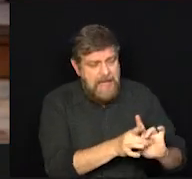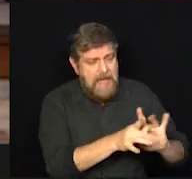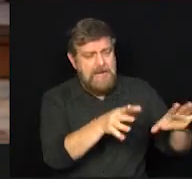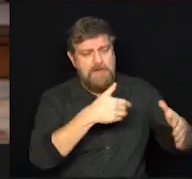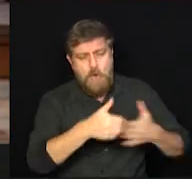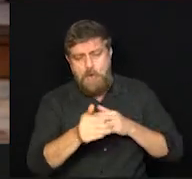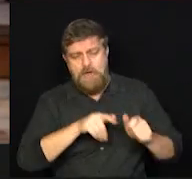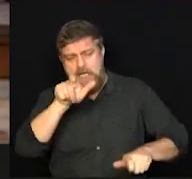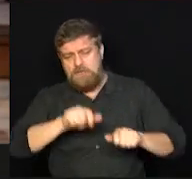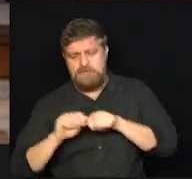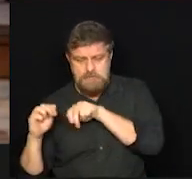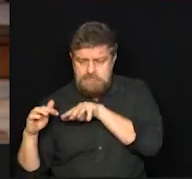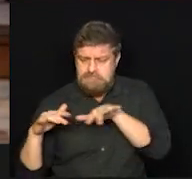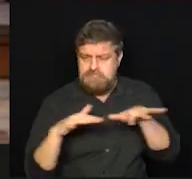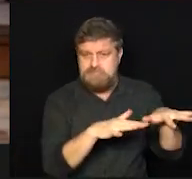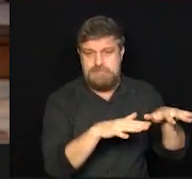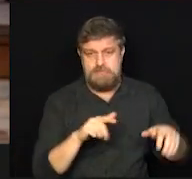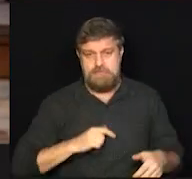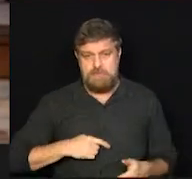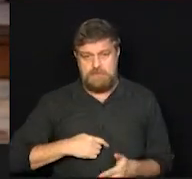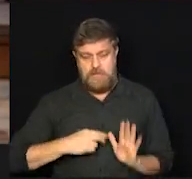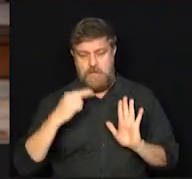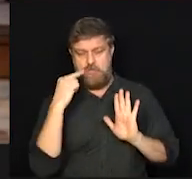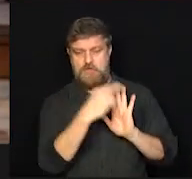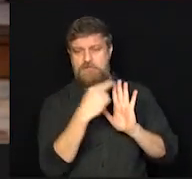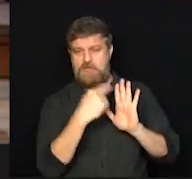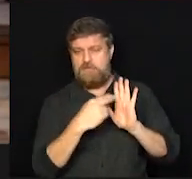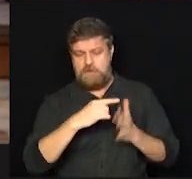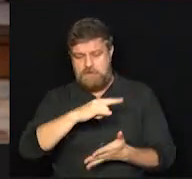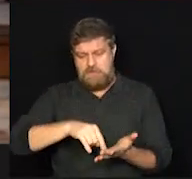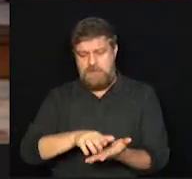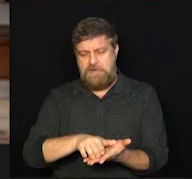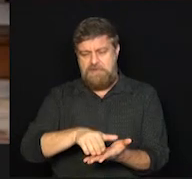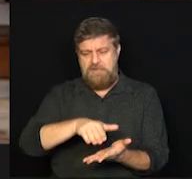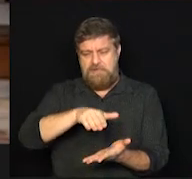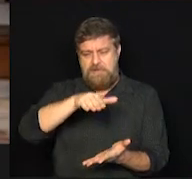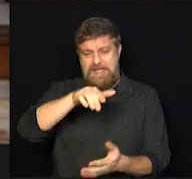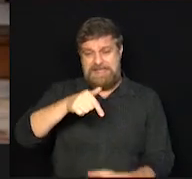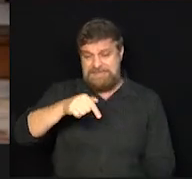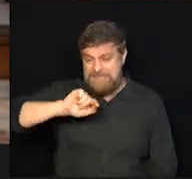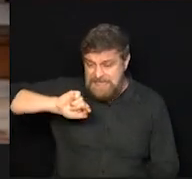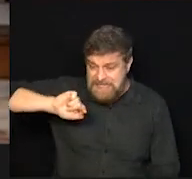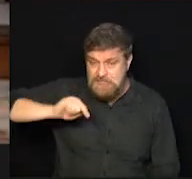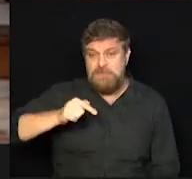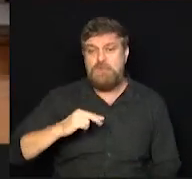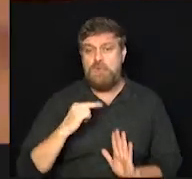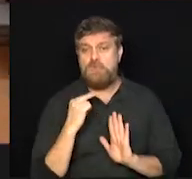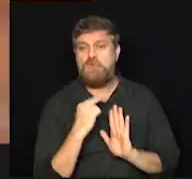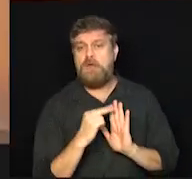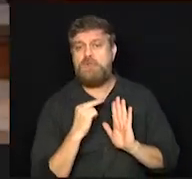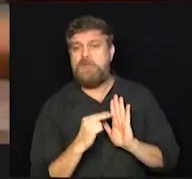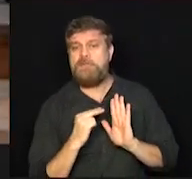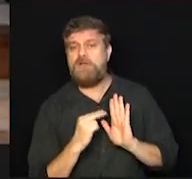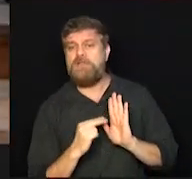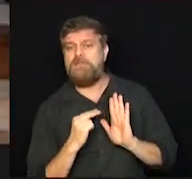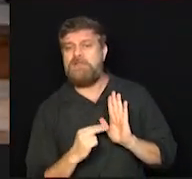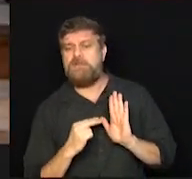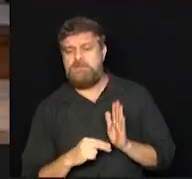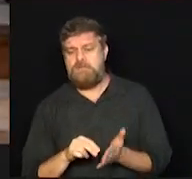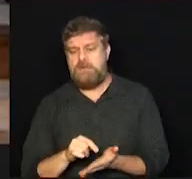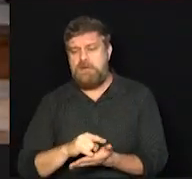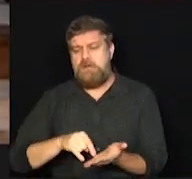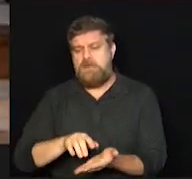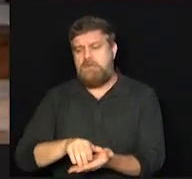todos foi feito um abaixo-assinado que rapidamente passou de 7 mil assinaturas então ele vem tendo aí o